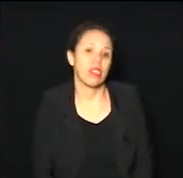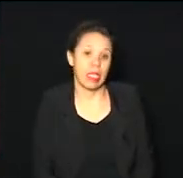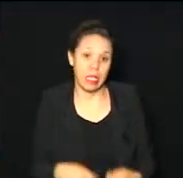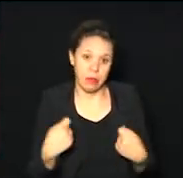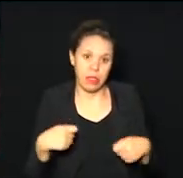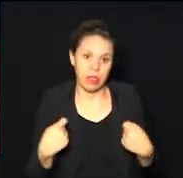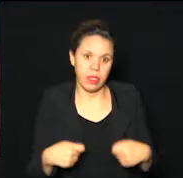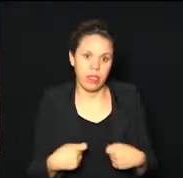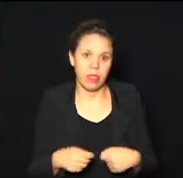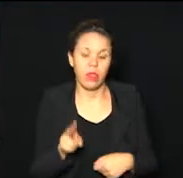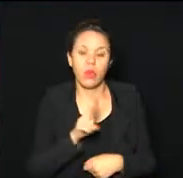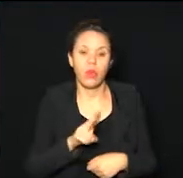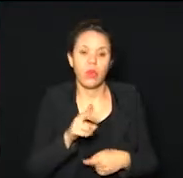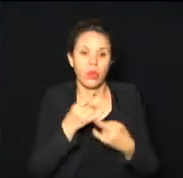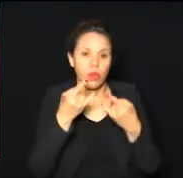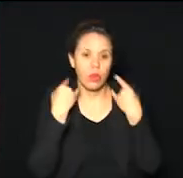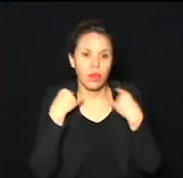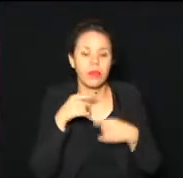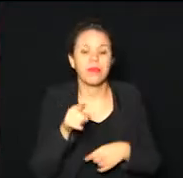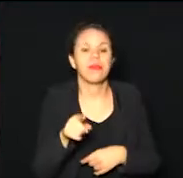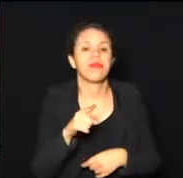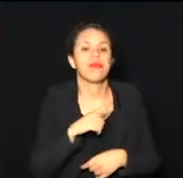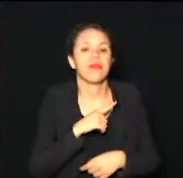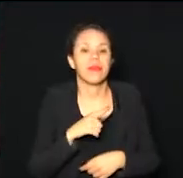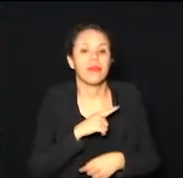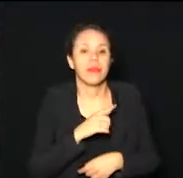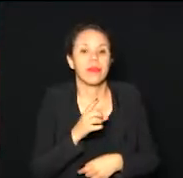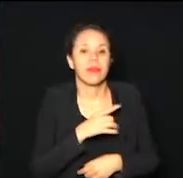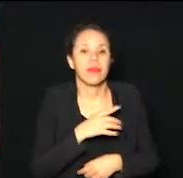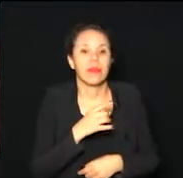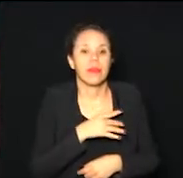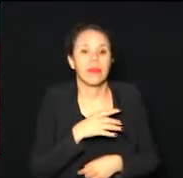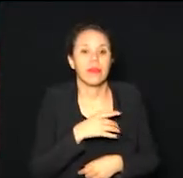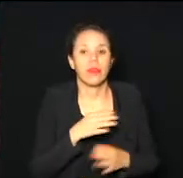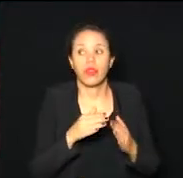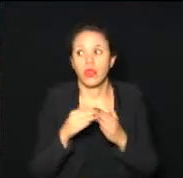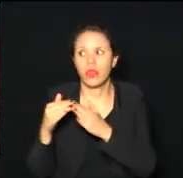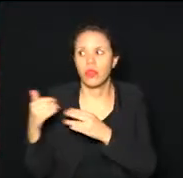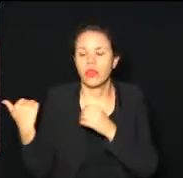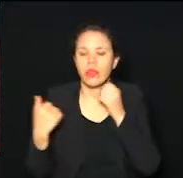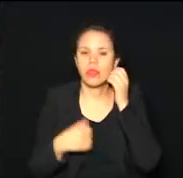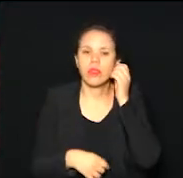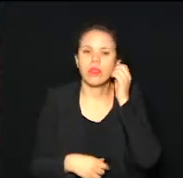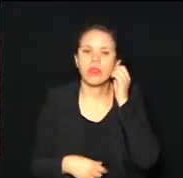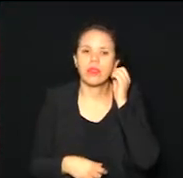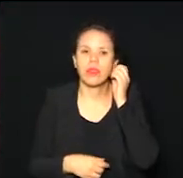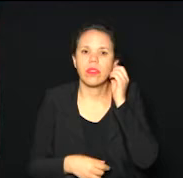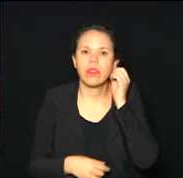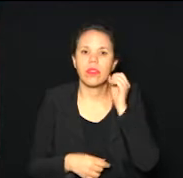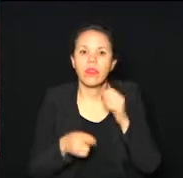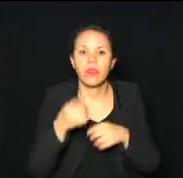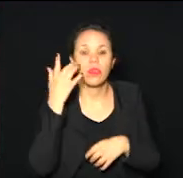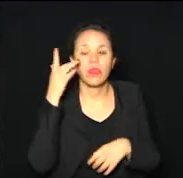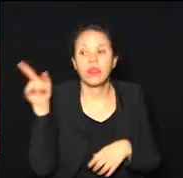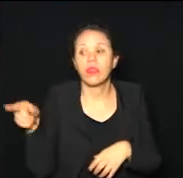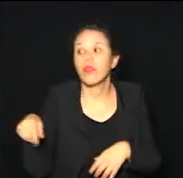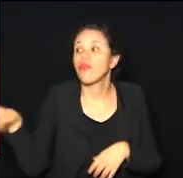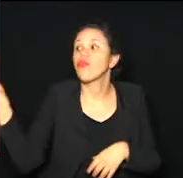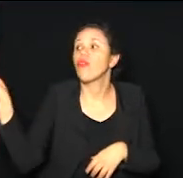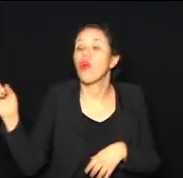deve usar máscara, você tenha medo do seu vizinho. Você não sabe onde seu vizinho